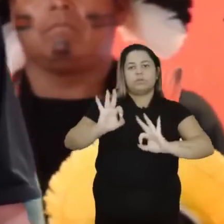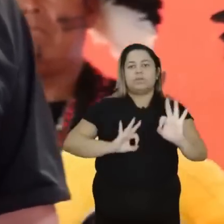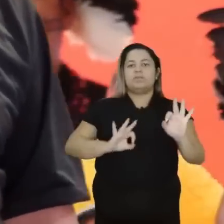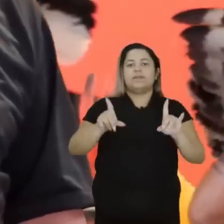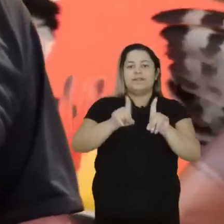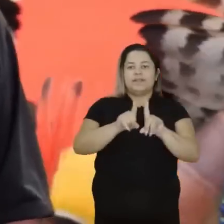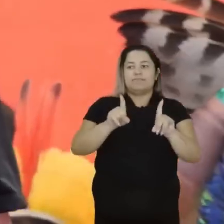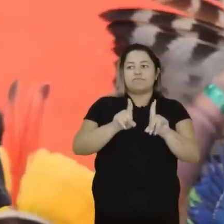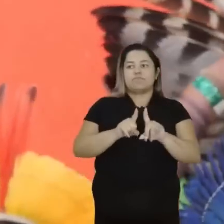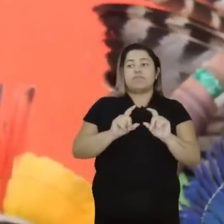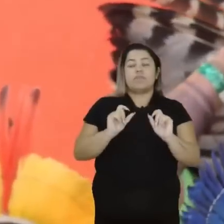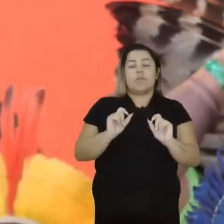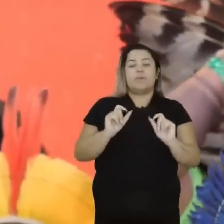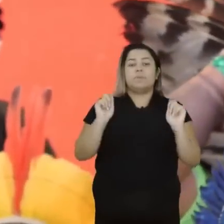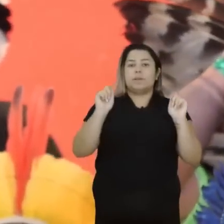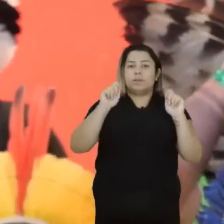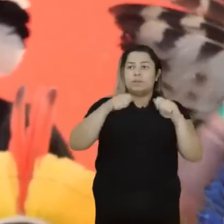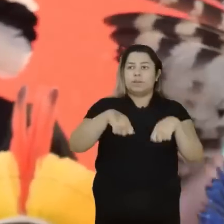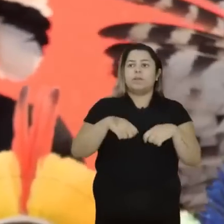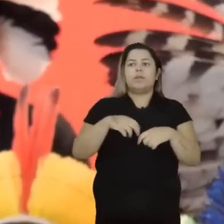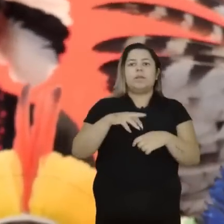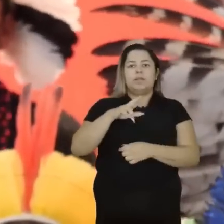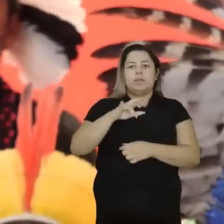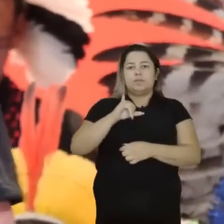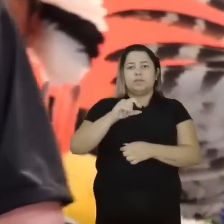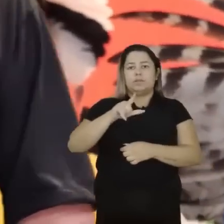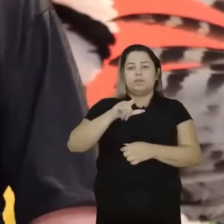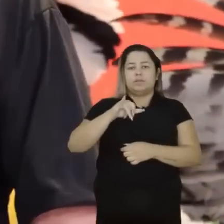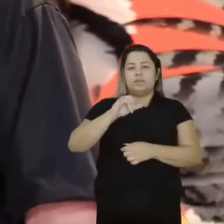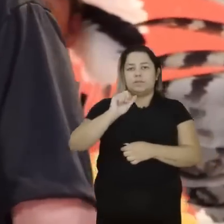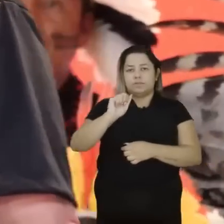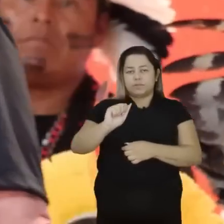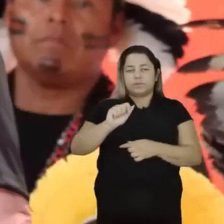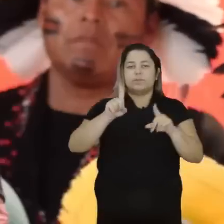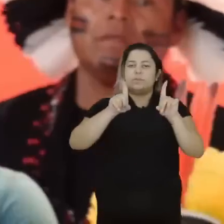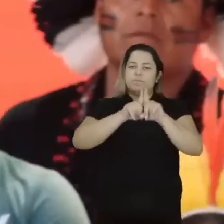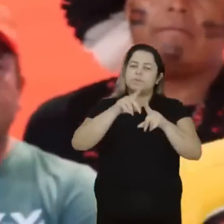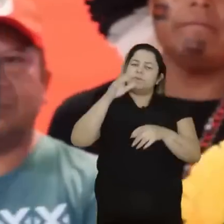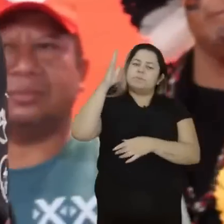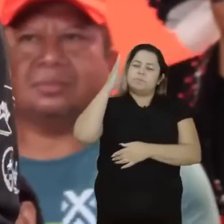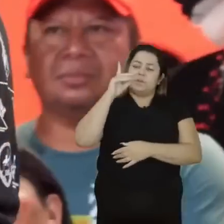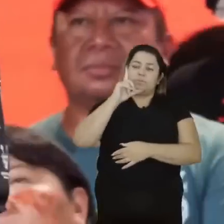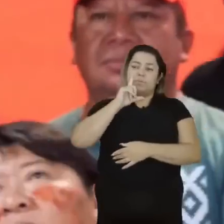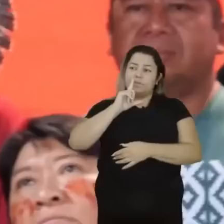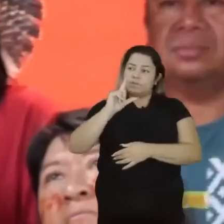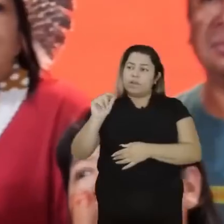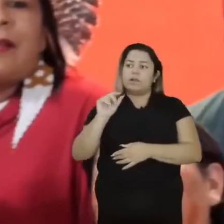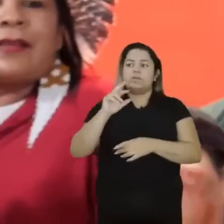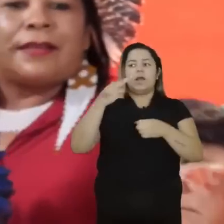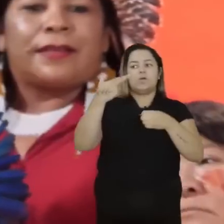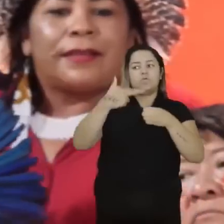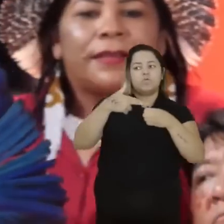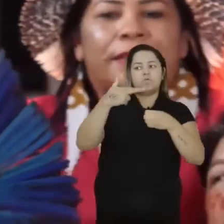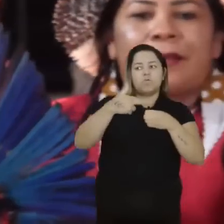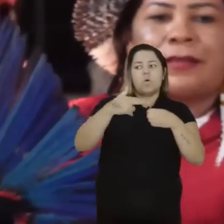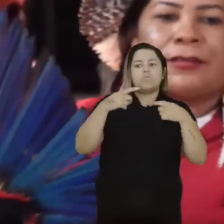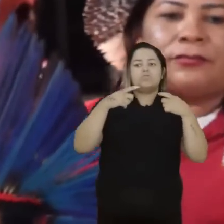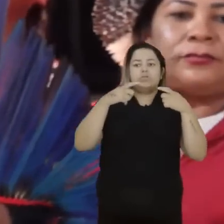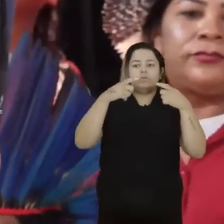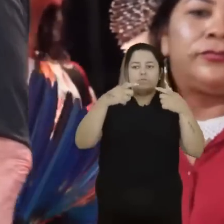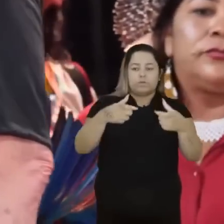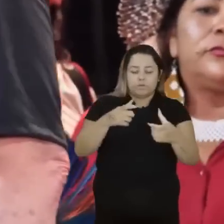e é preciso muita resiliência para que vocês saiam das regiões onde vocês